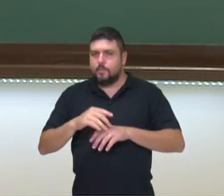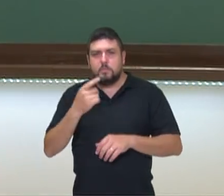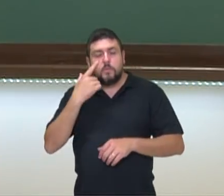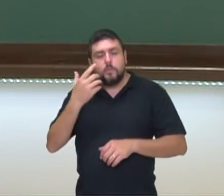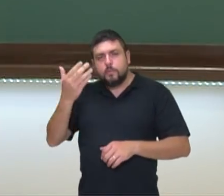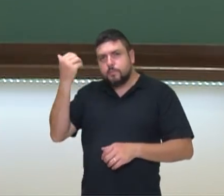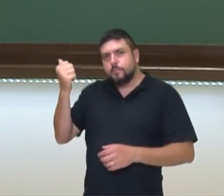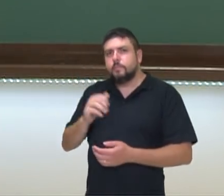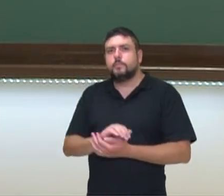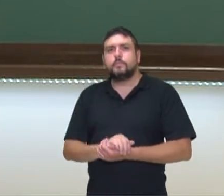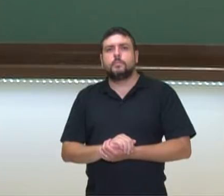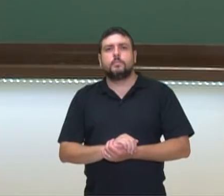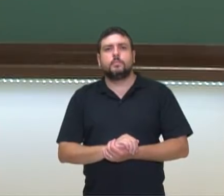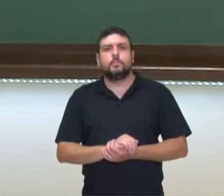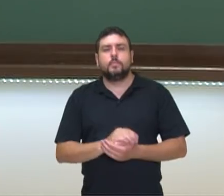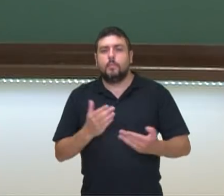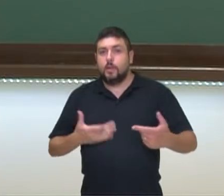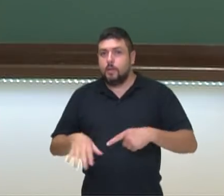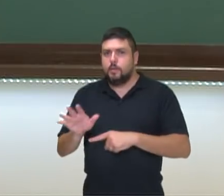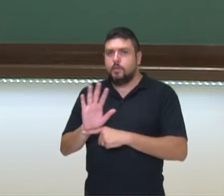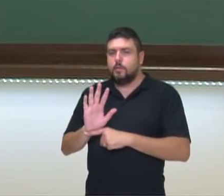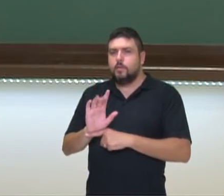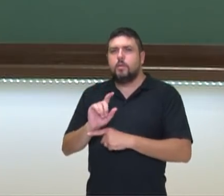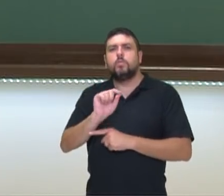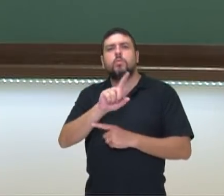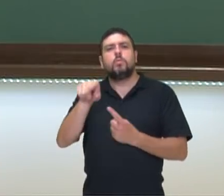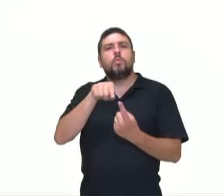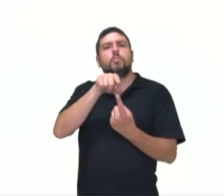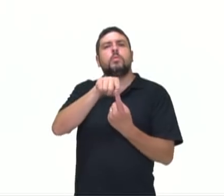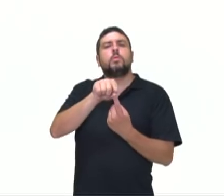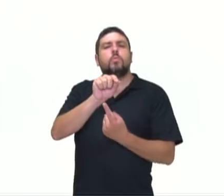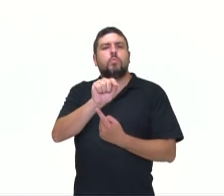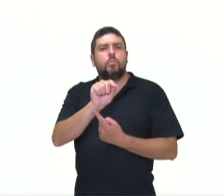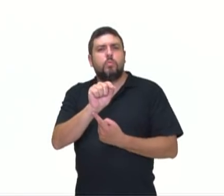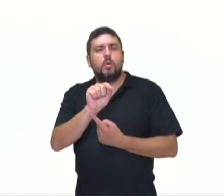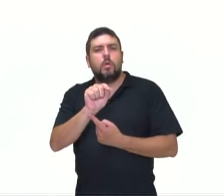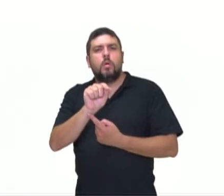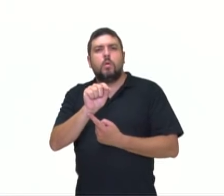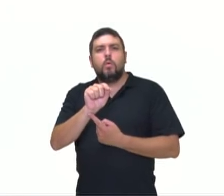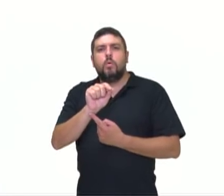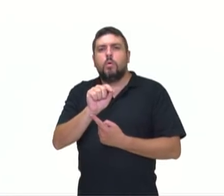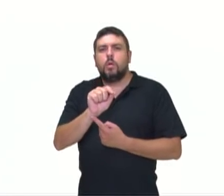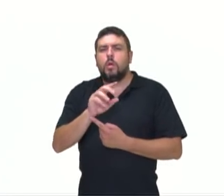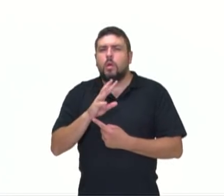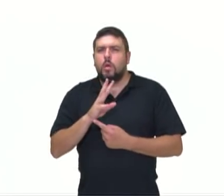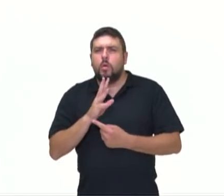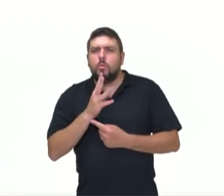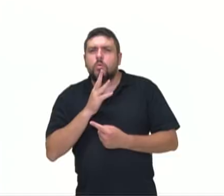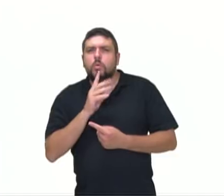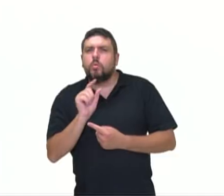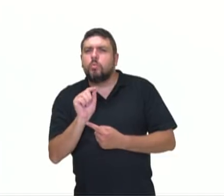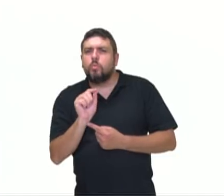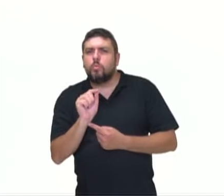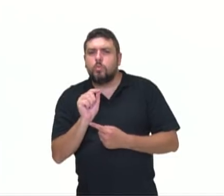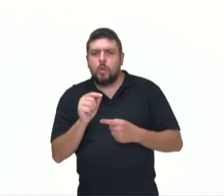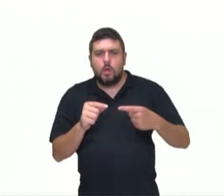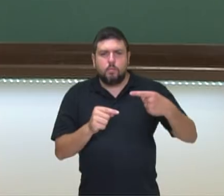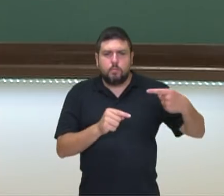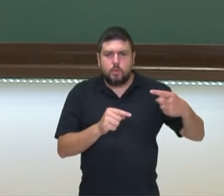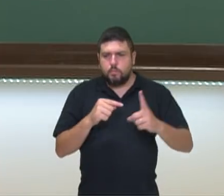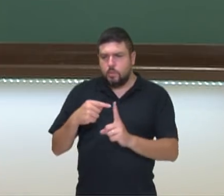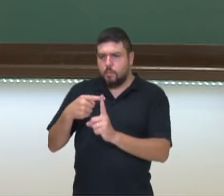ver nessa aula? Nessa aula a gente vai ter como objetivo reconhecer a relação de operação inversa entre adição e